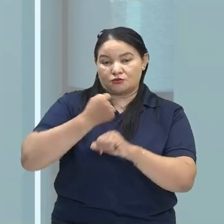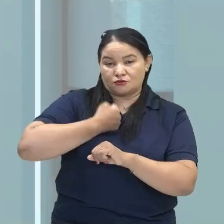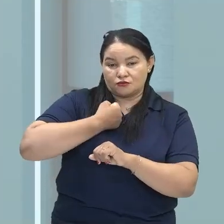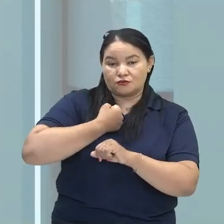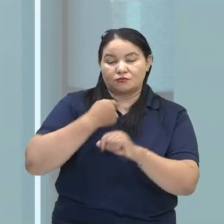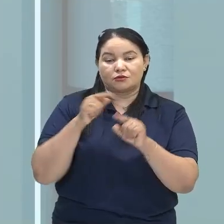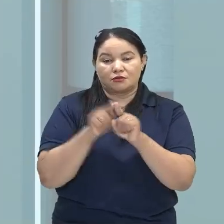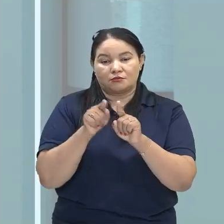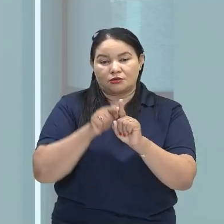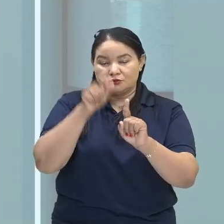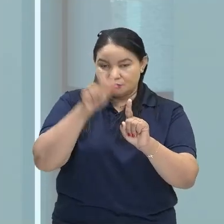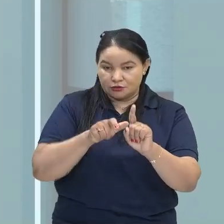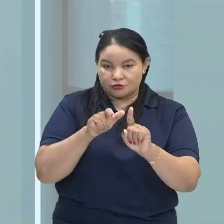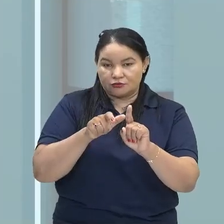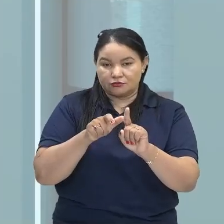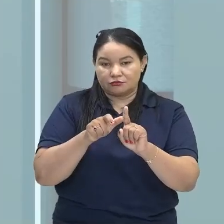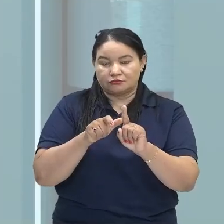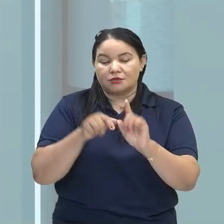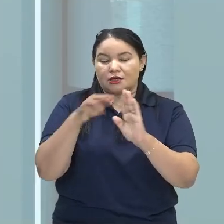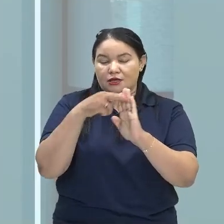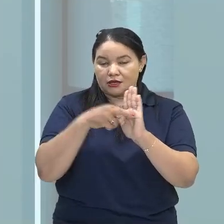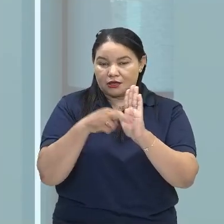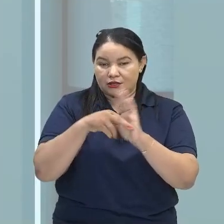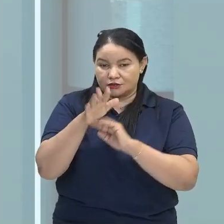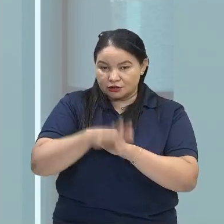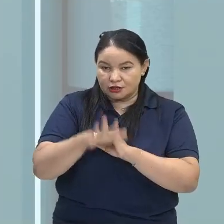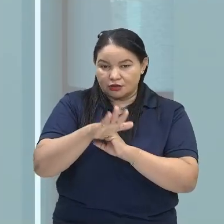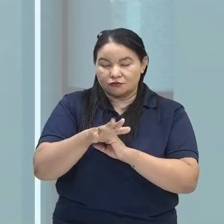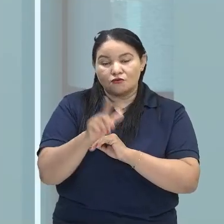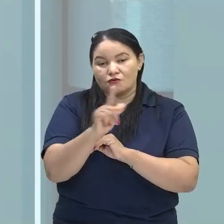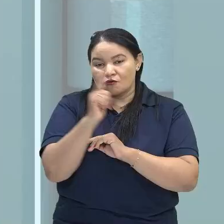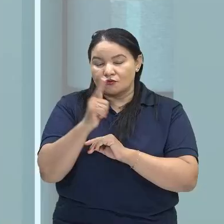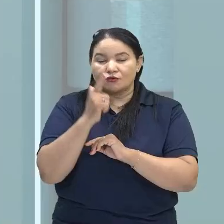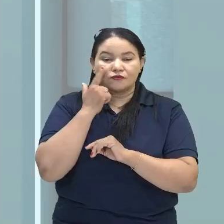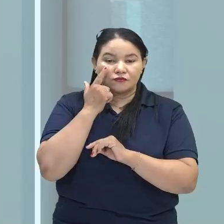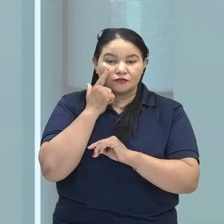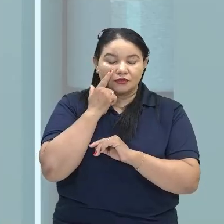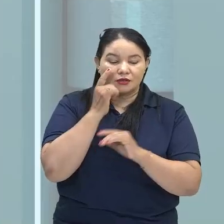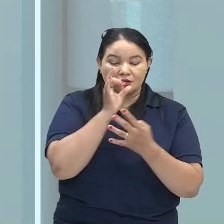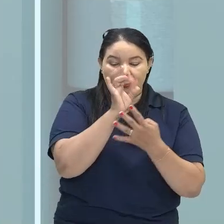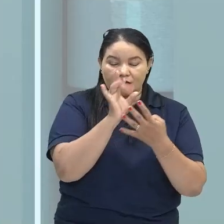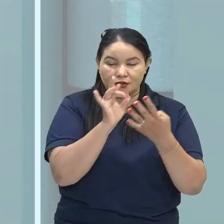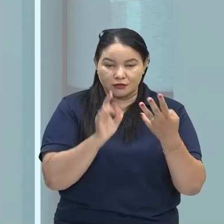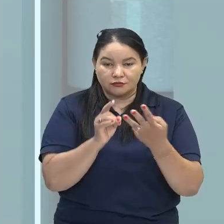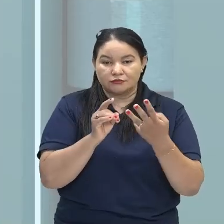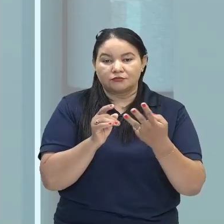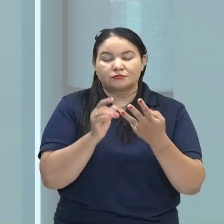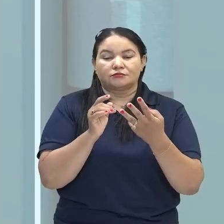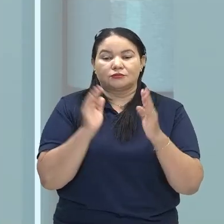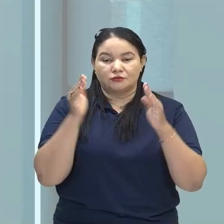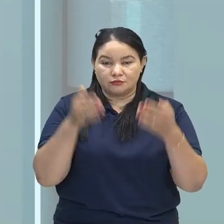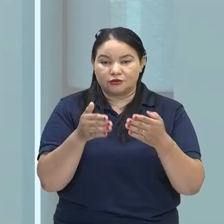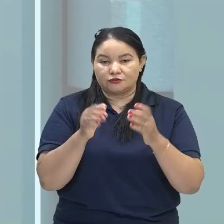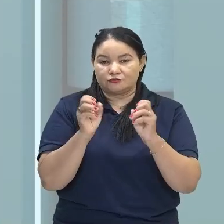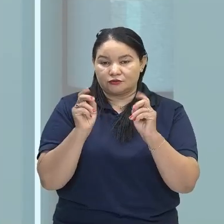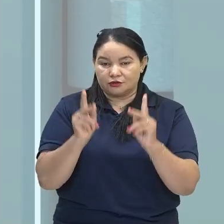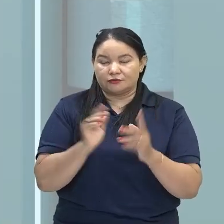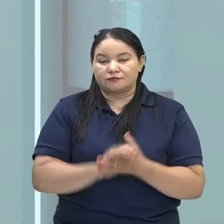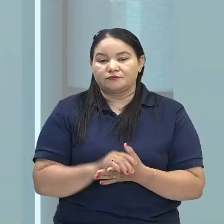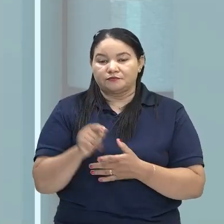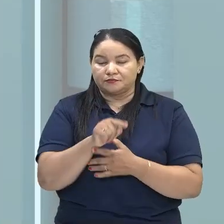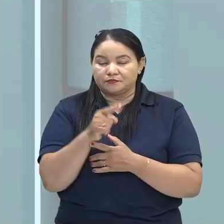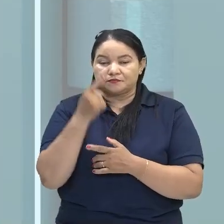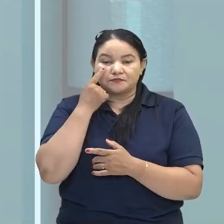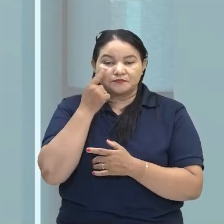e pessoa. Essa é a regra geral. Os outros casos que nós estudamos separados são casos específicos. E observem,